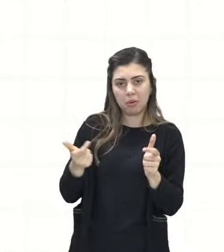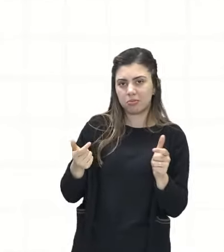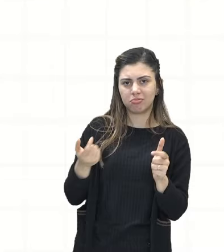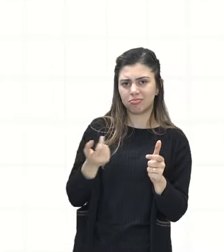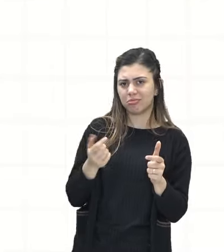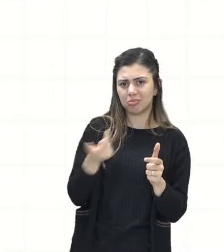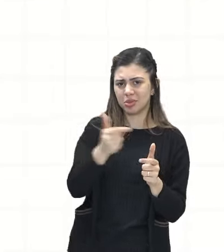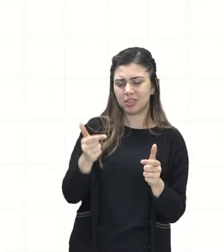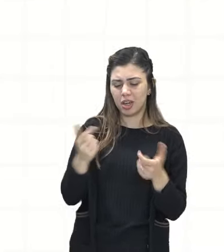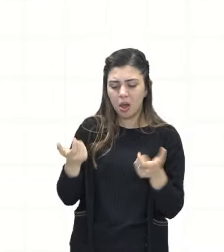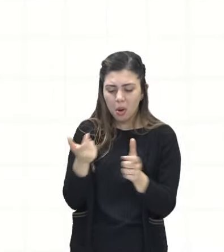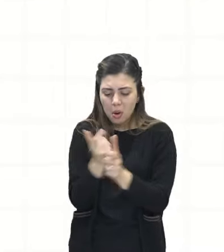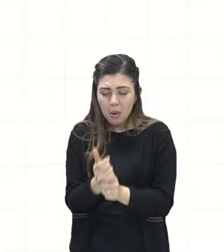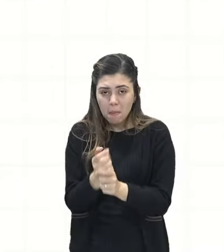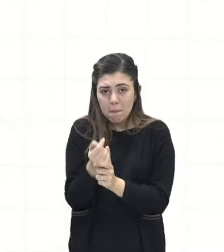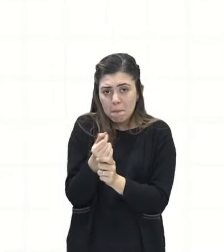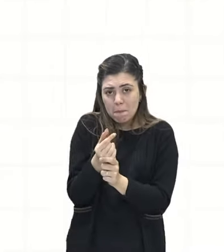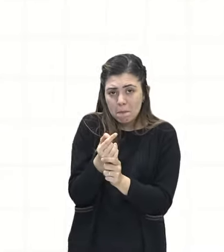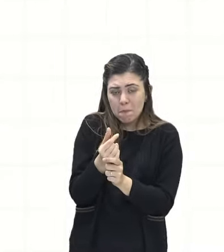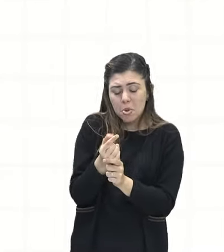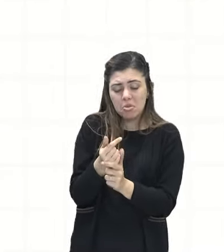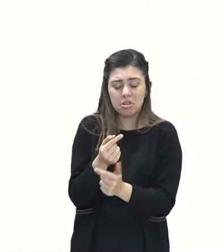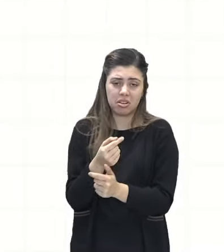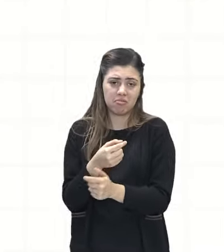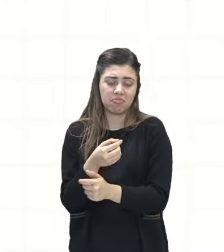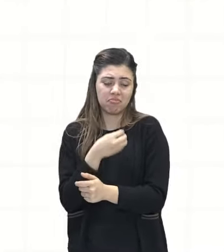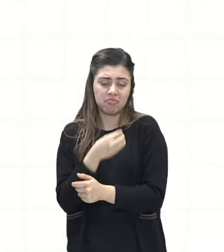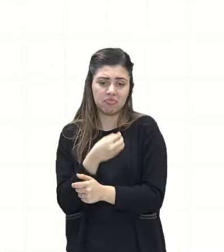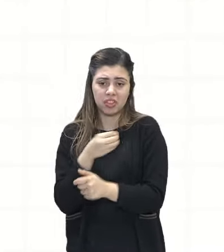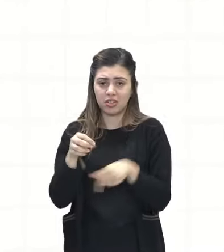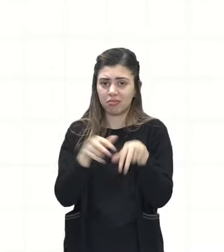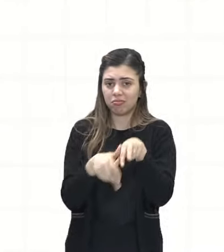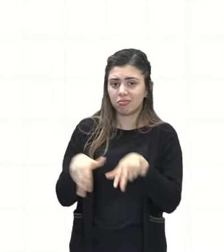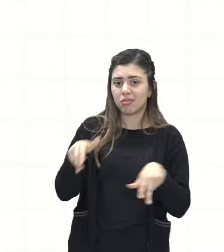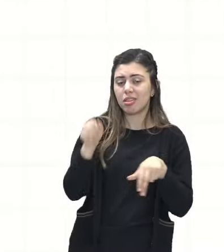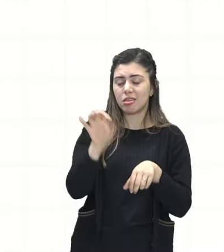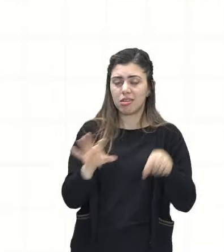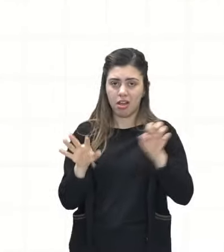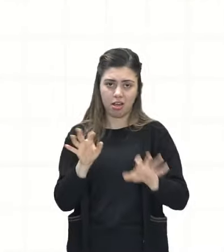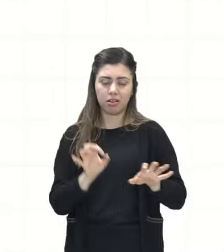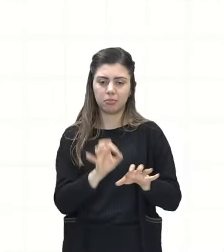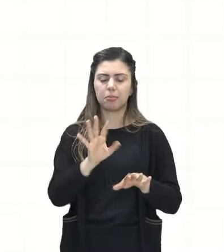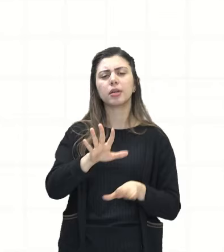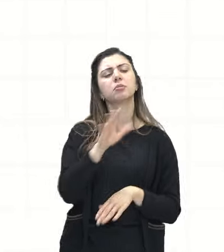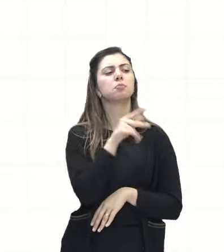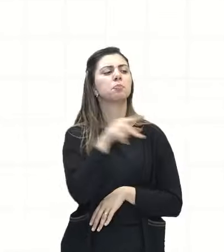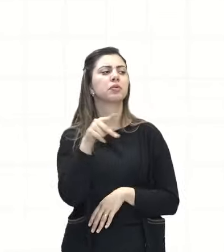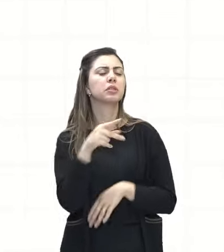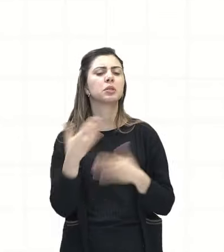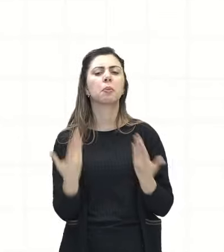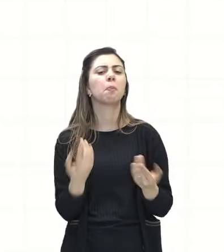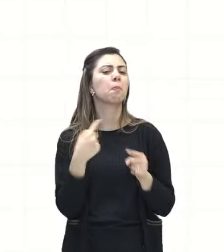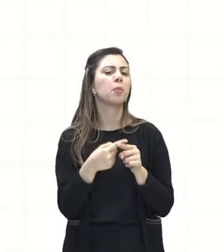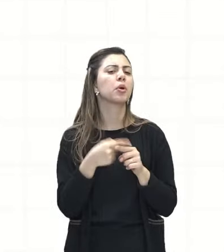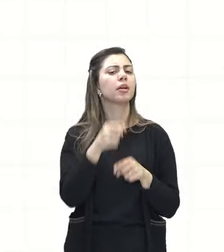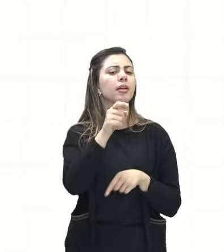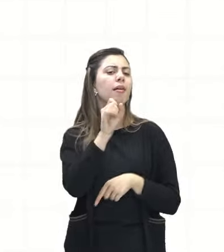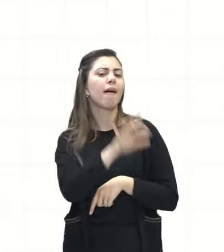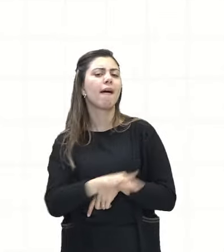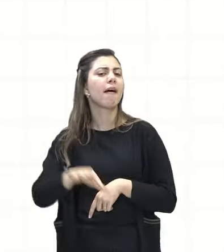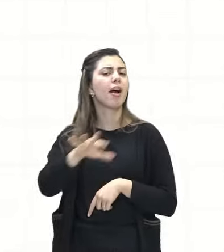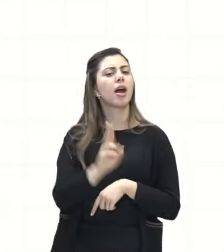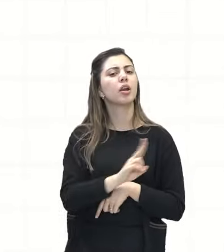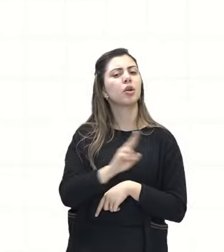certo então tem pouca gente vivendo ali naquela região Professor Por que nessas regiões chamadas